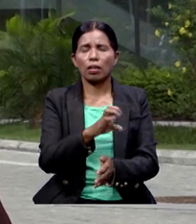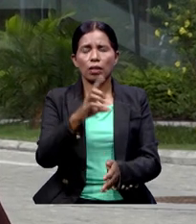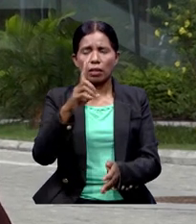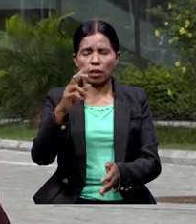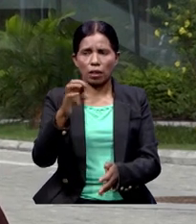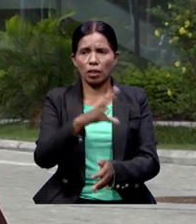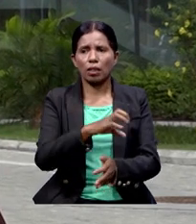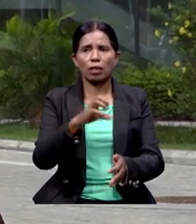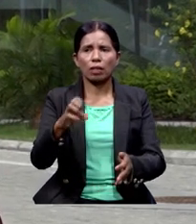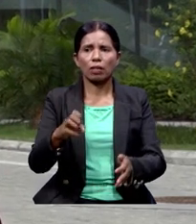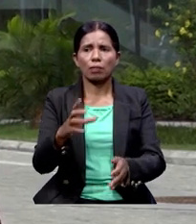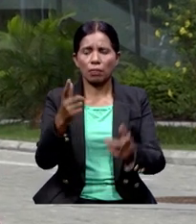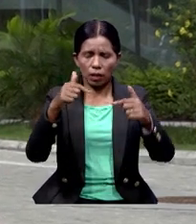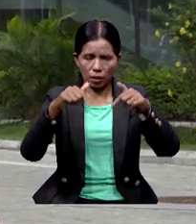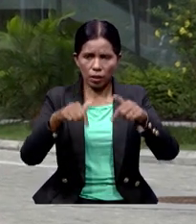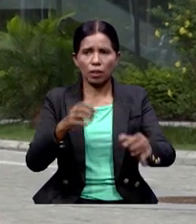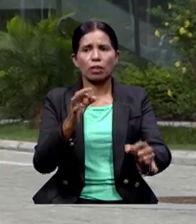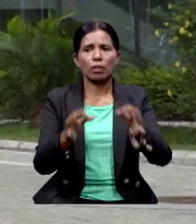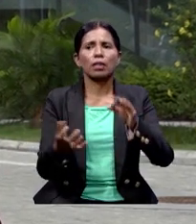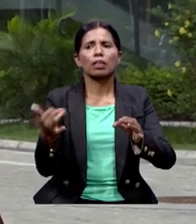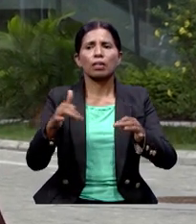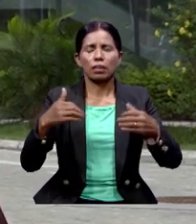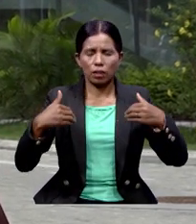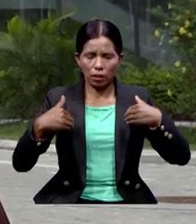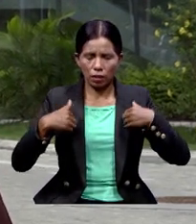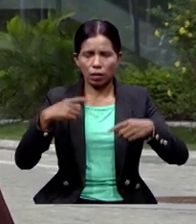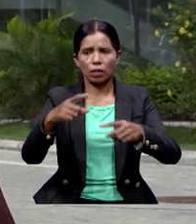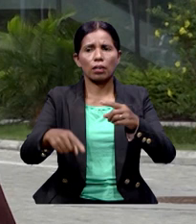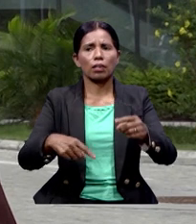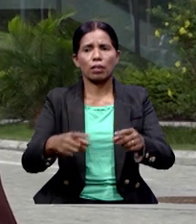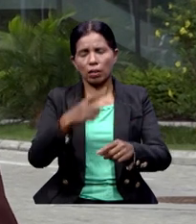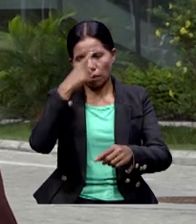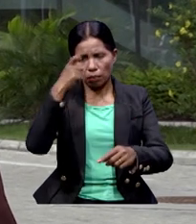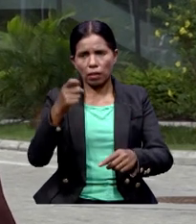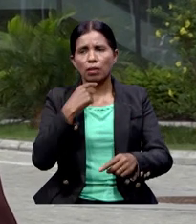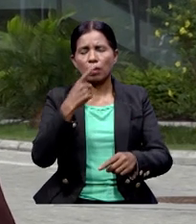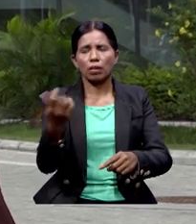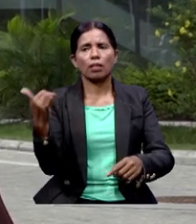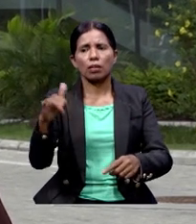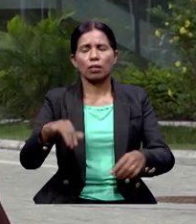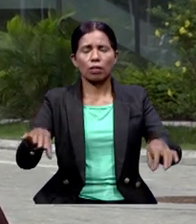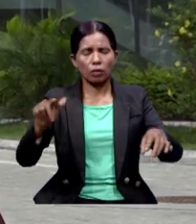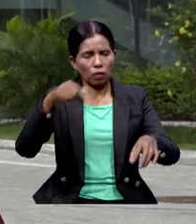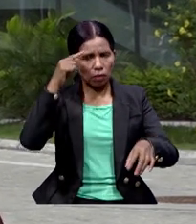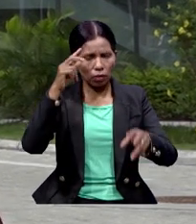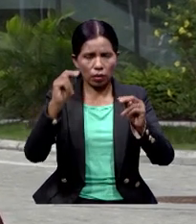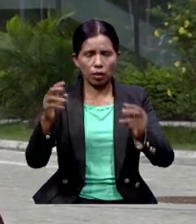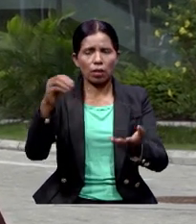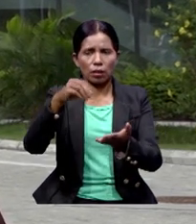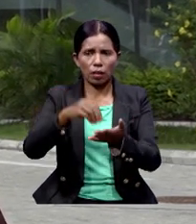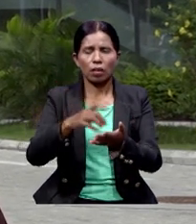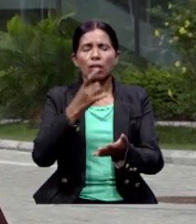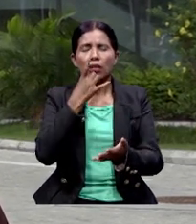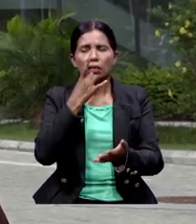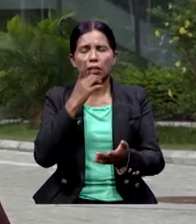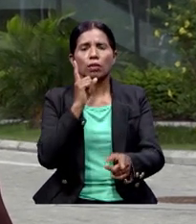eletricidade, mas ia Porto dele, mas que seramos ia zerador próprio. Tá, acordo né, até que tá, ita governo mantém e provide do né,